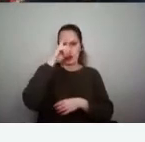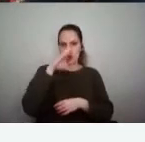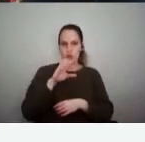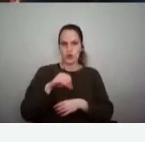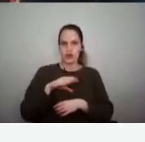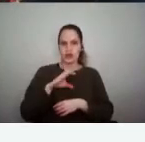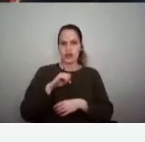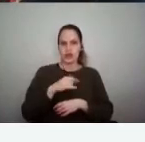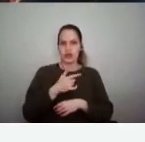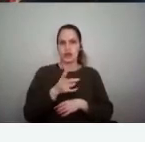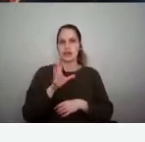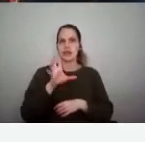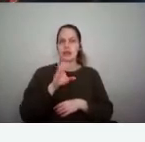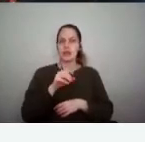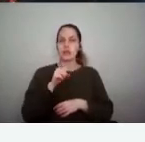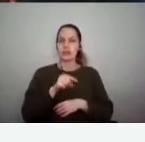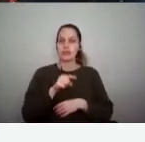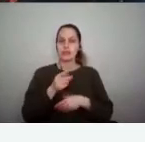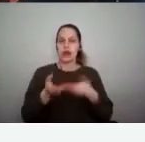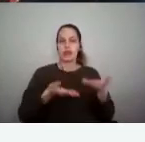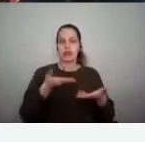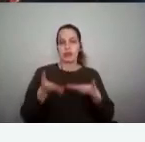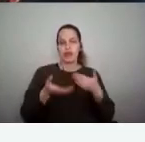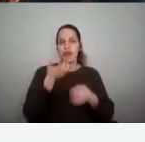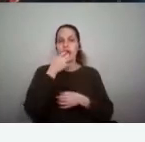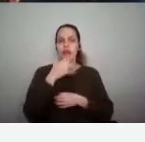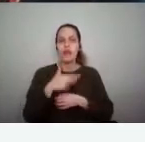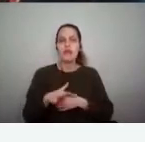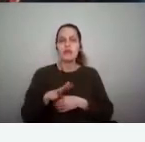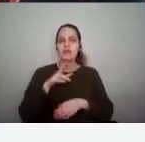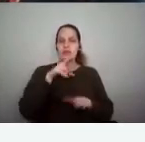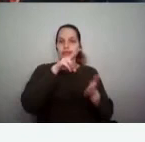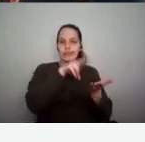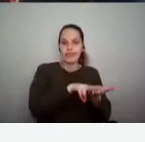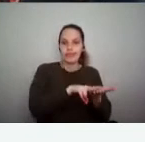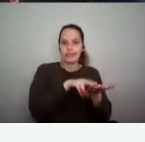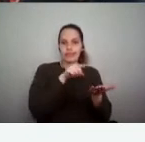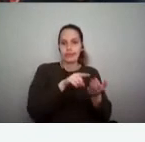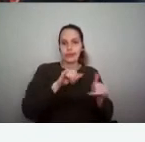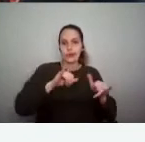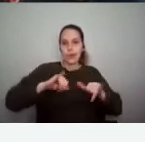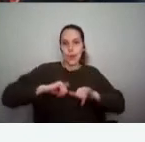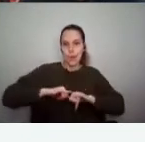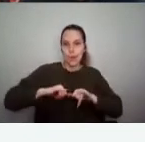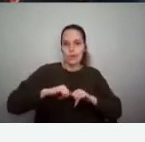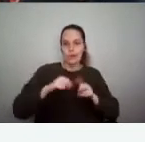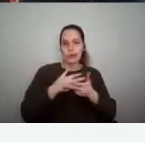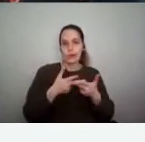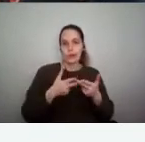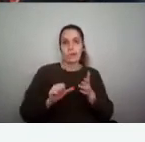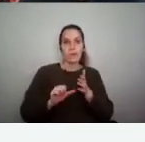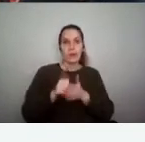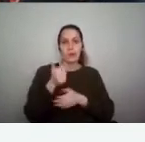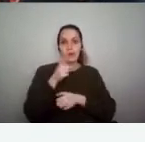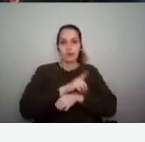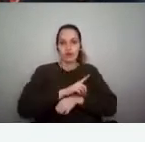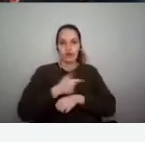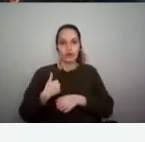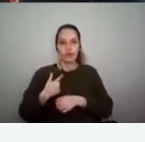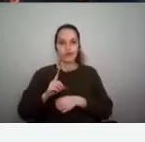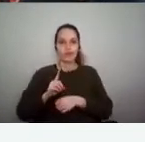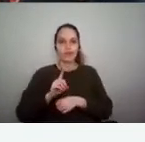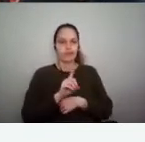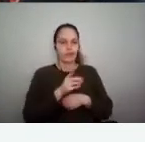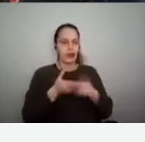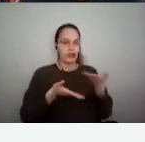crianças hospitalizadas, né, em sofrimento. E o meu primeiro dia, meu primeiro encontro com a criança que eu fui atender